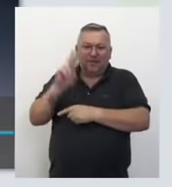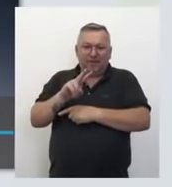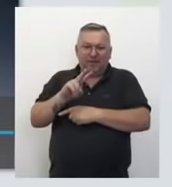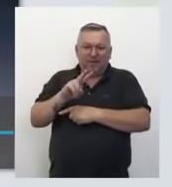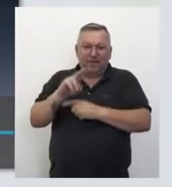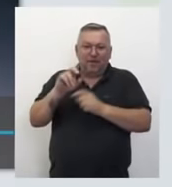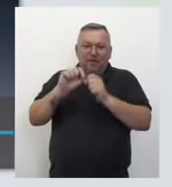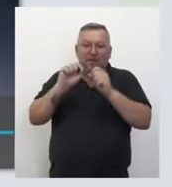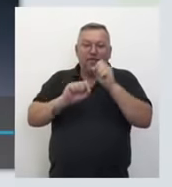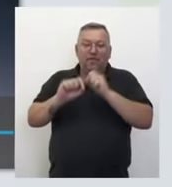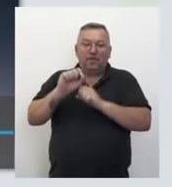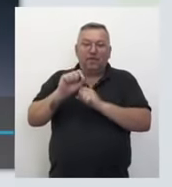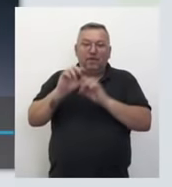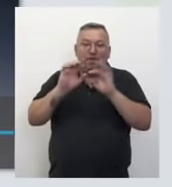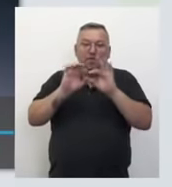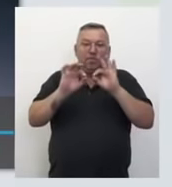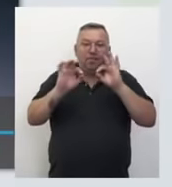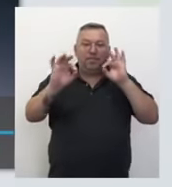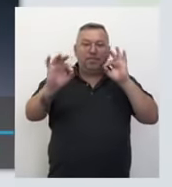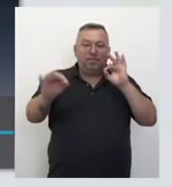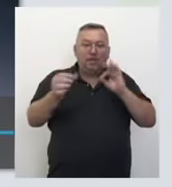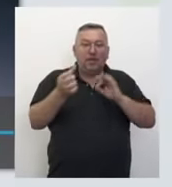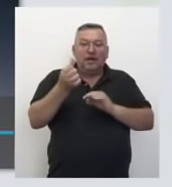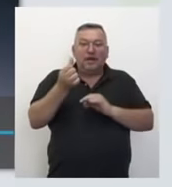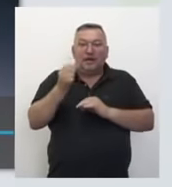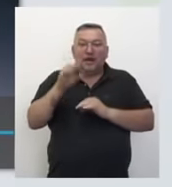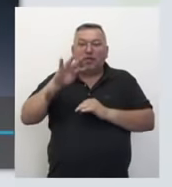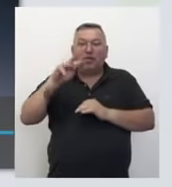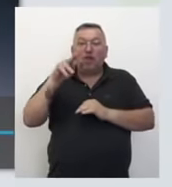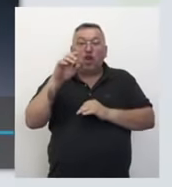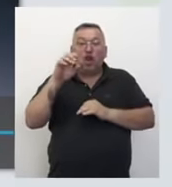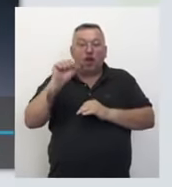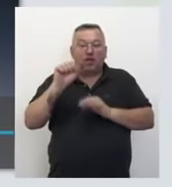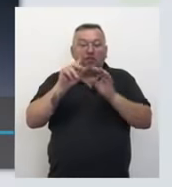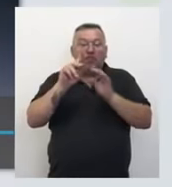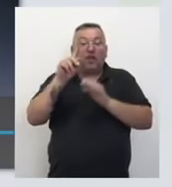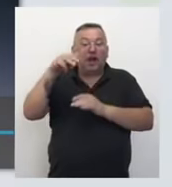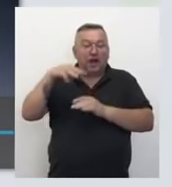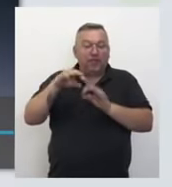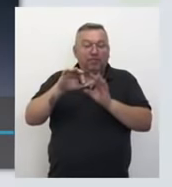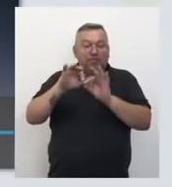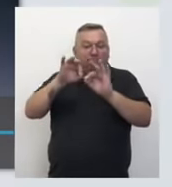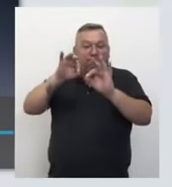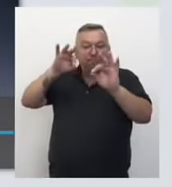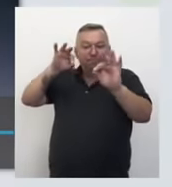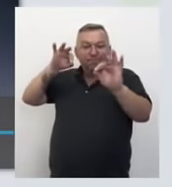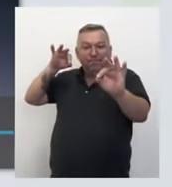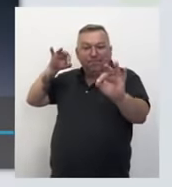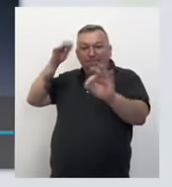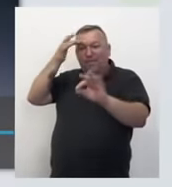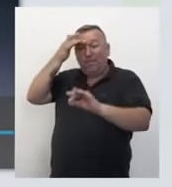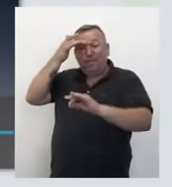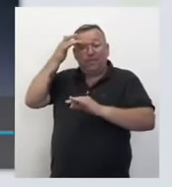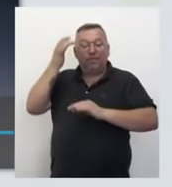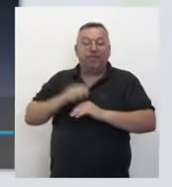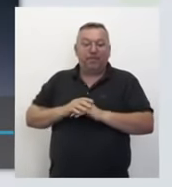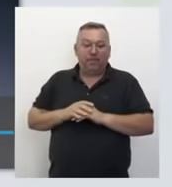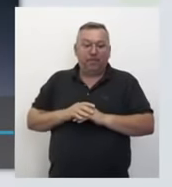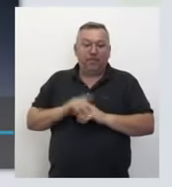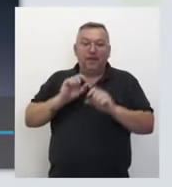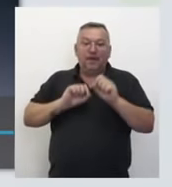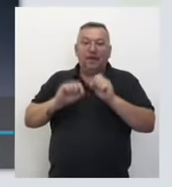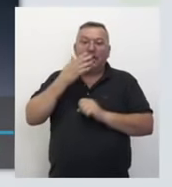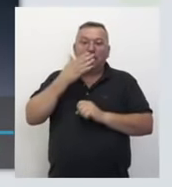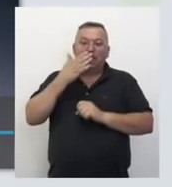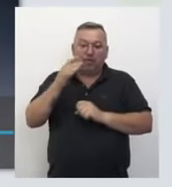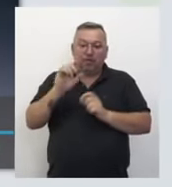foi tirada a uma distância de 6 bilhões de quilômetros da Terra, na fronteira final do Sistema Solar. Quem